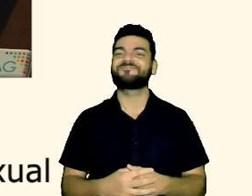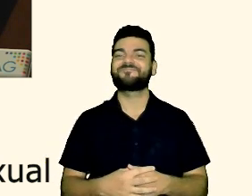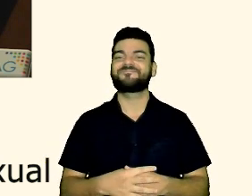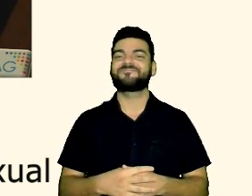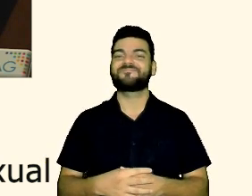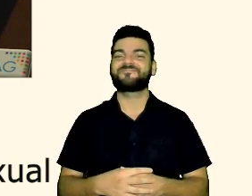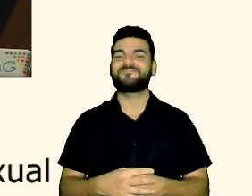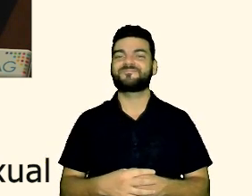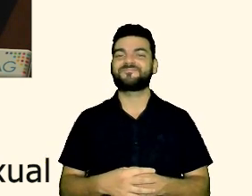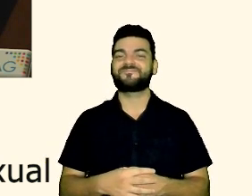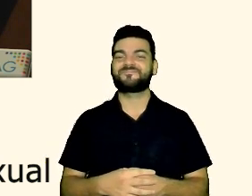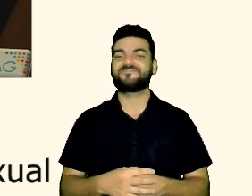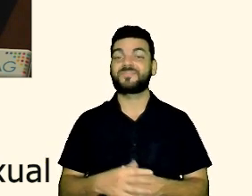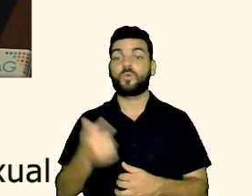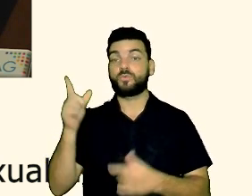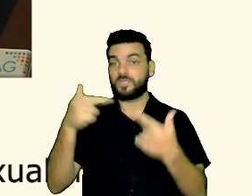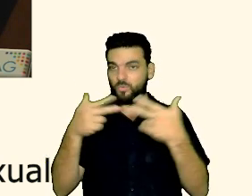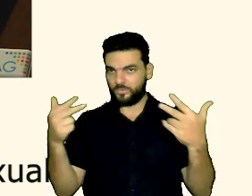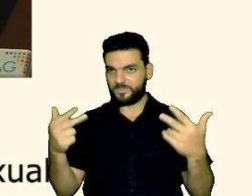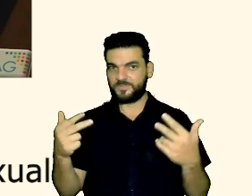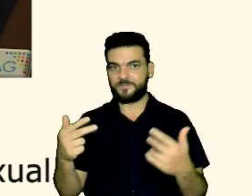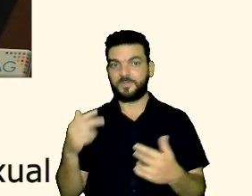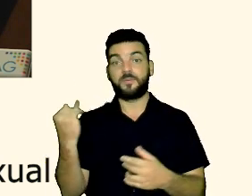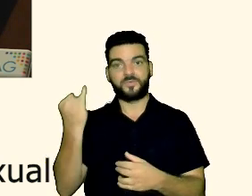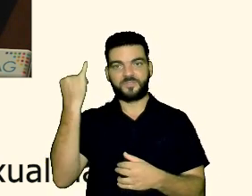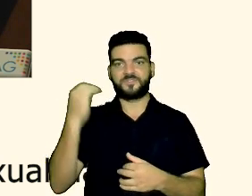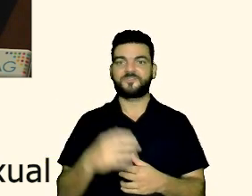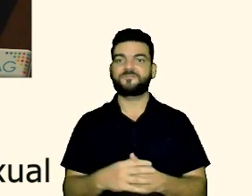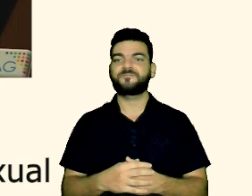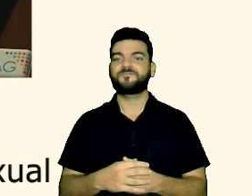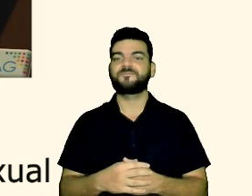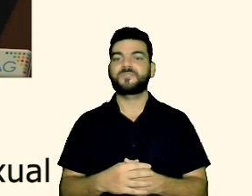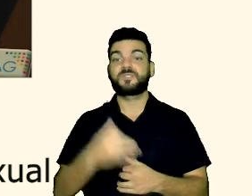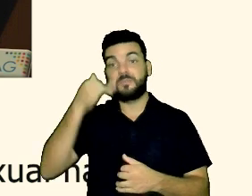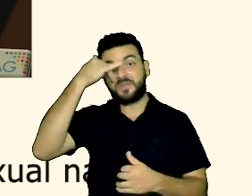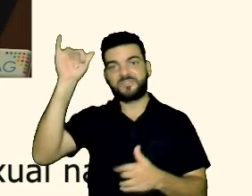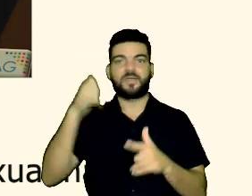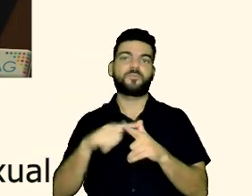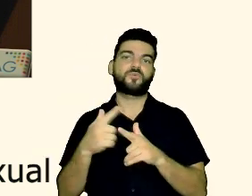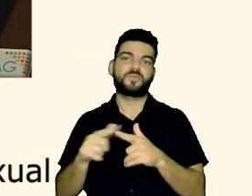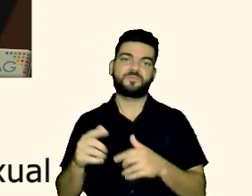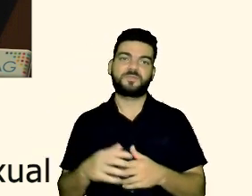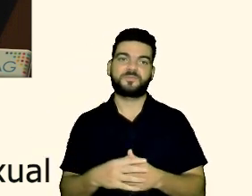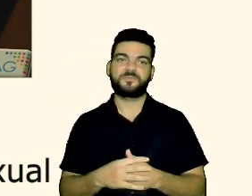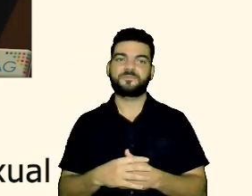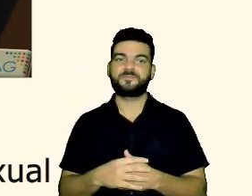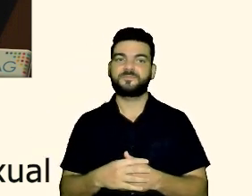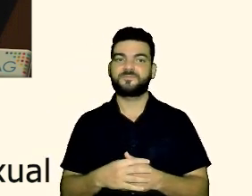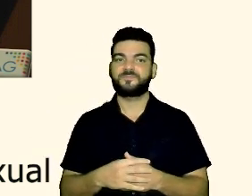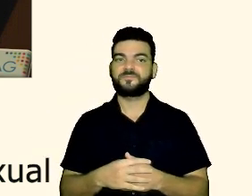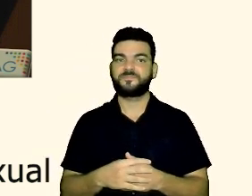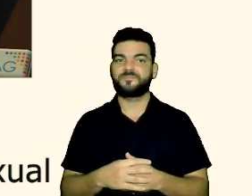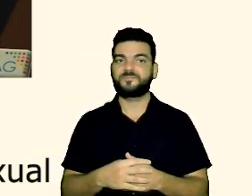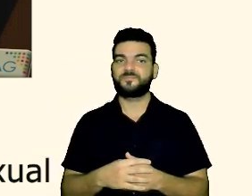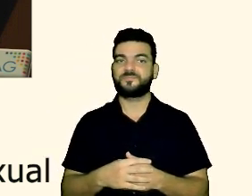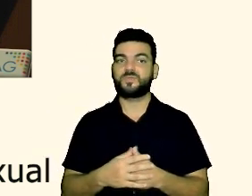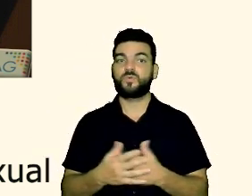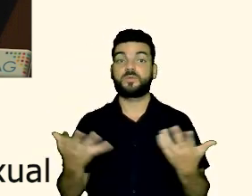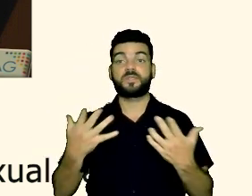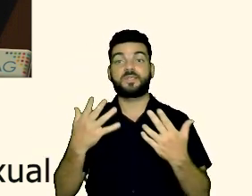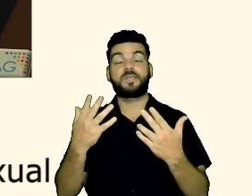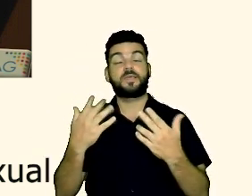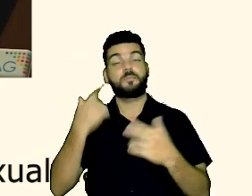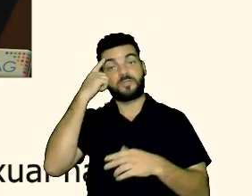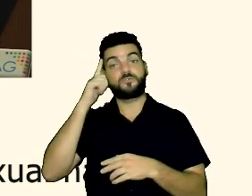possamos prevenir essa situação assediadora através das lideranças, que hoje eu trouxe o exemplo mais focado